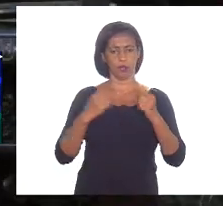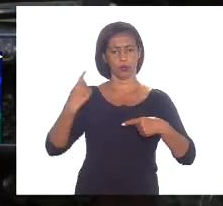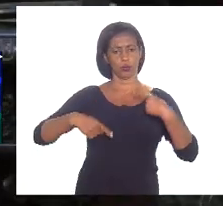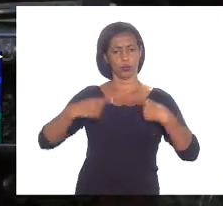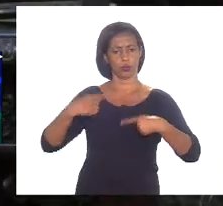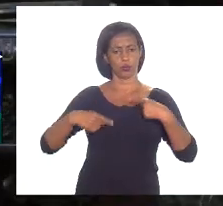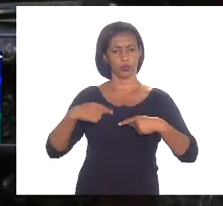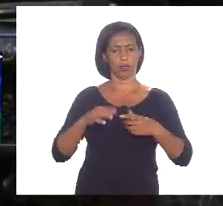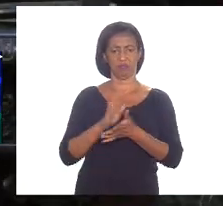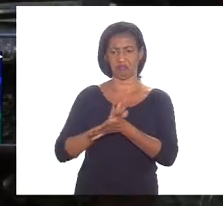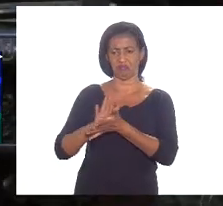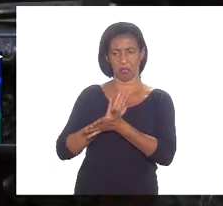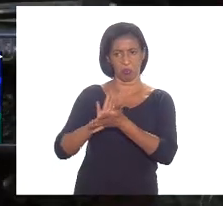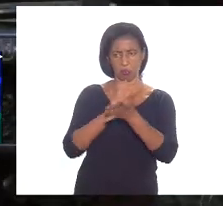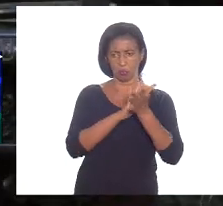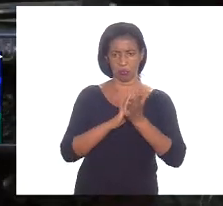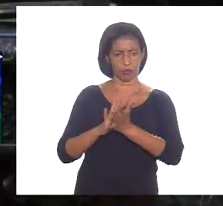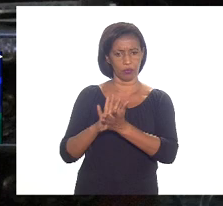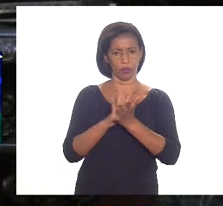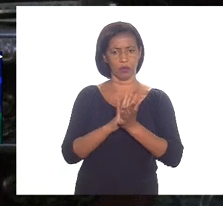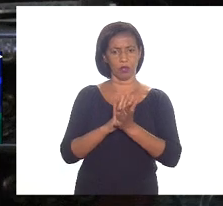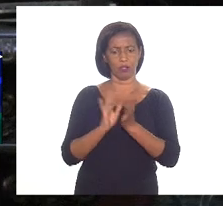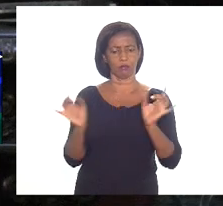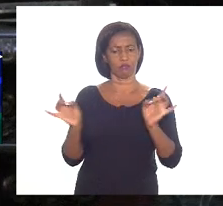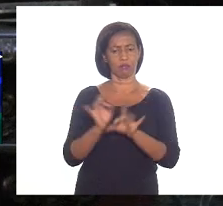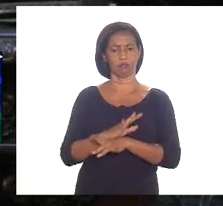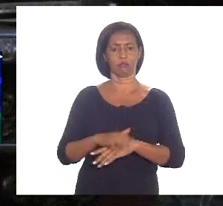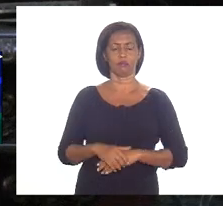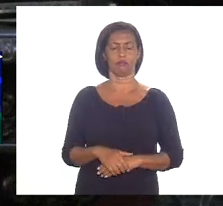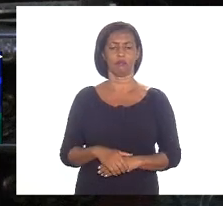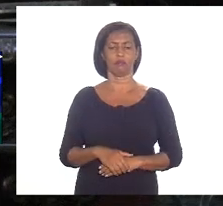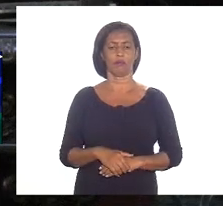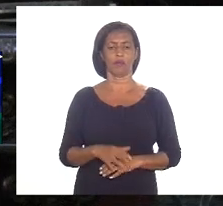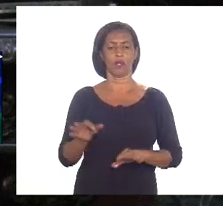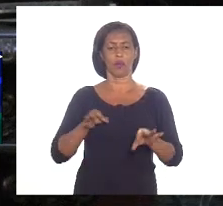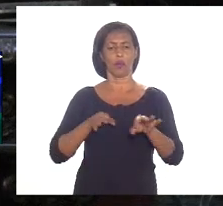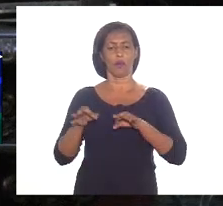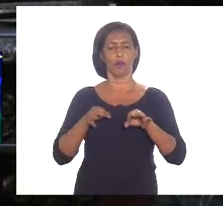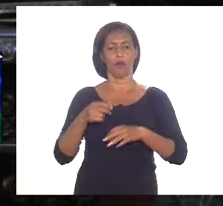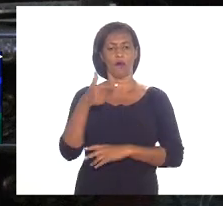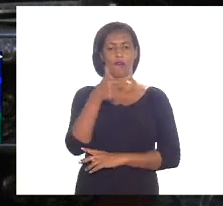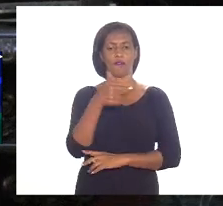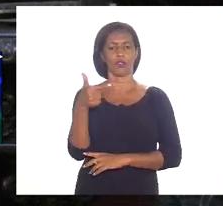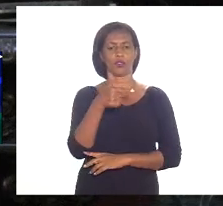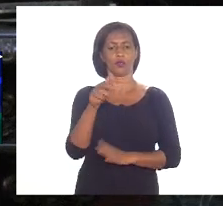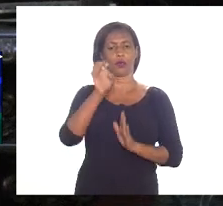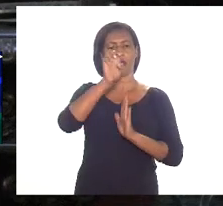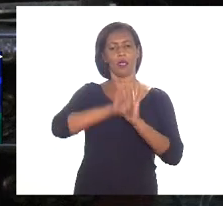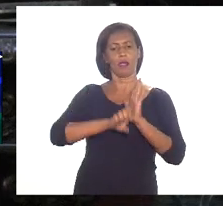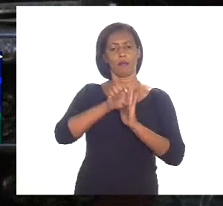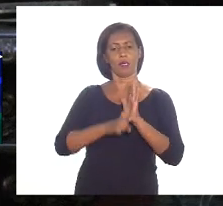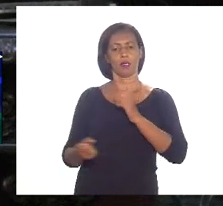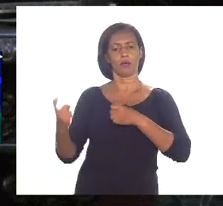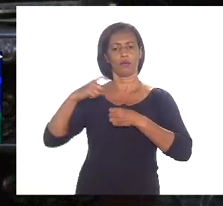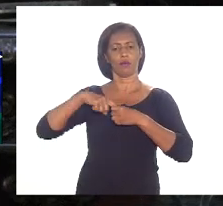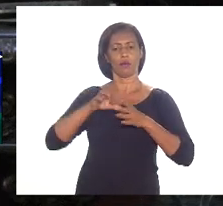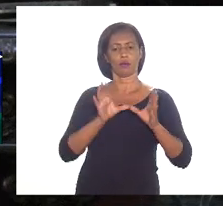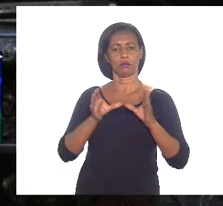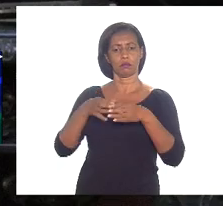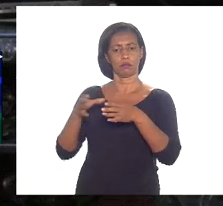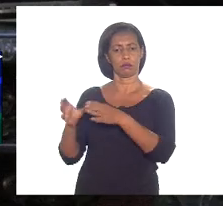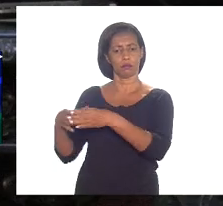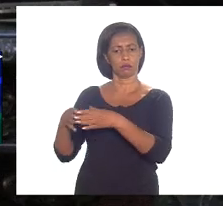não havendo Quem Queira discutir Serra da discussão presente projeto receber o 28 emendas em atuar nas comissões